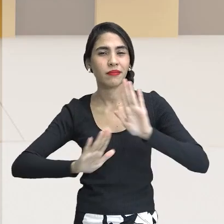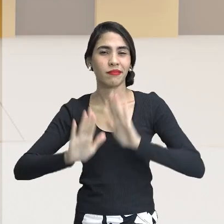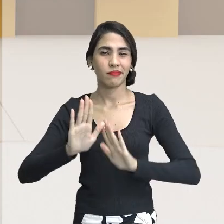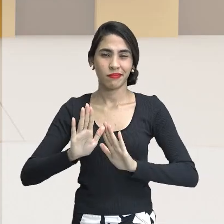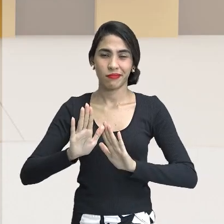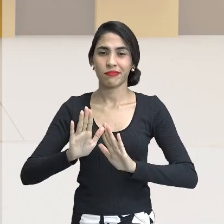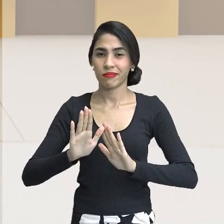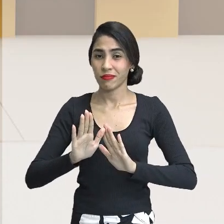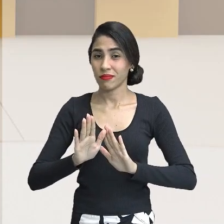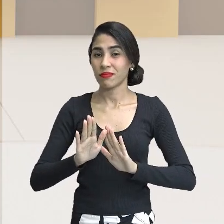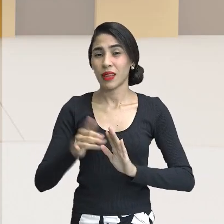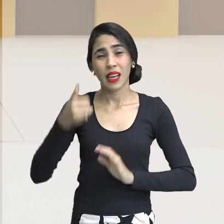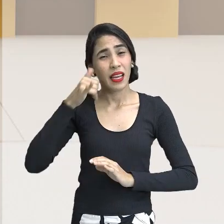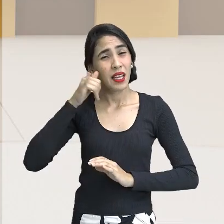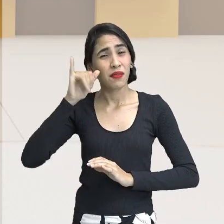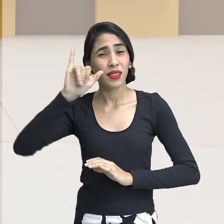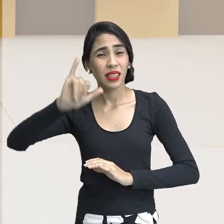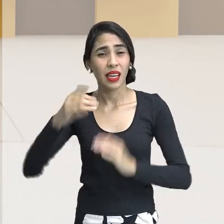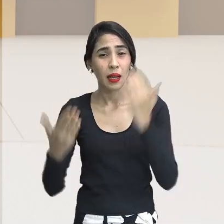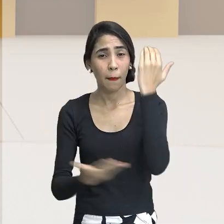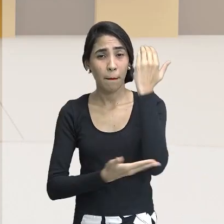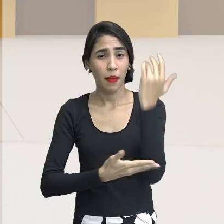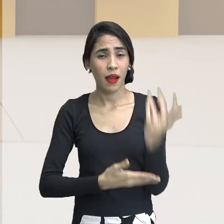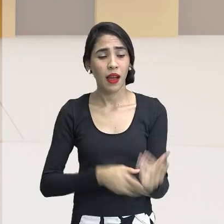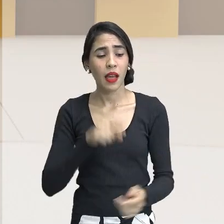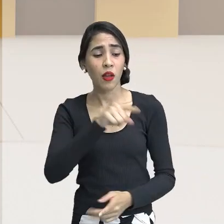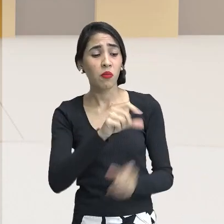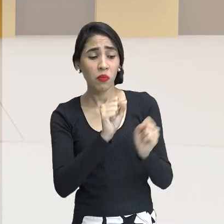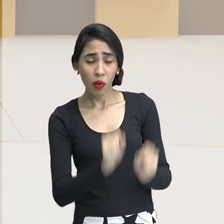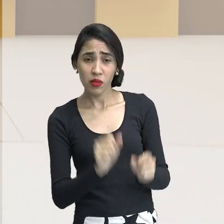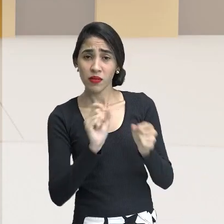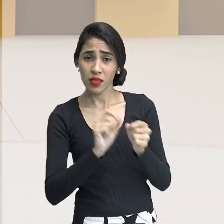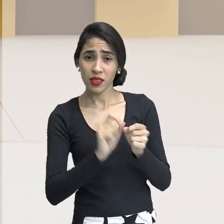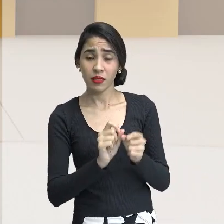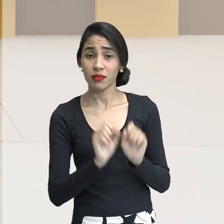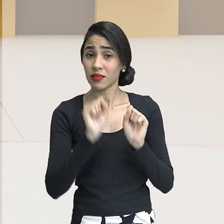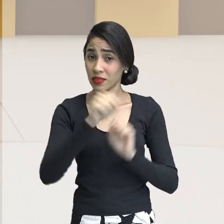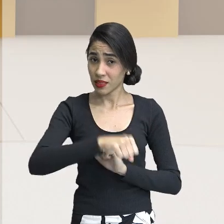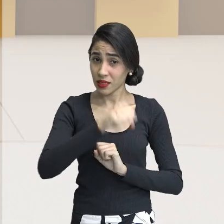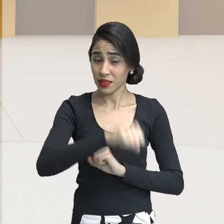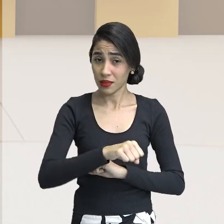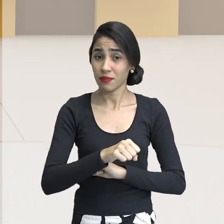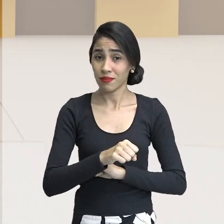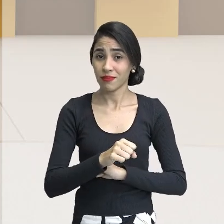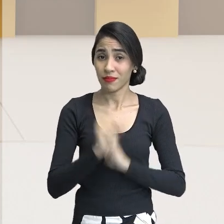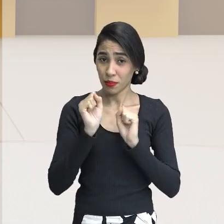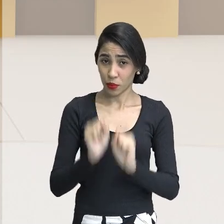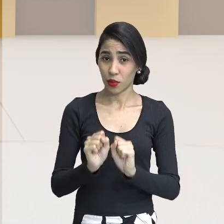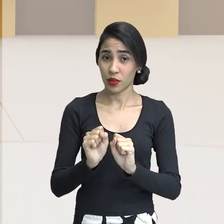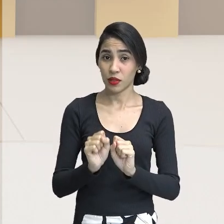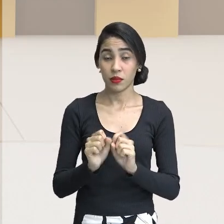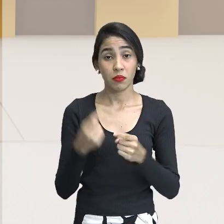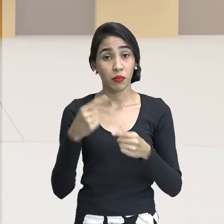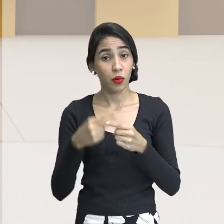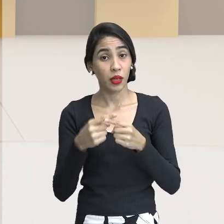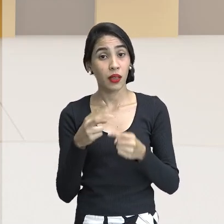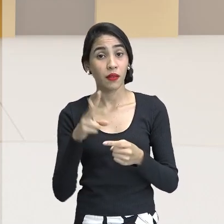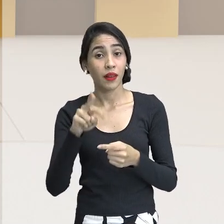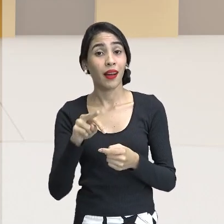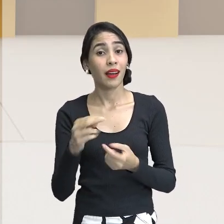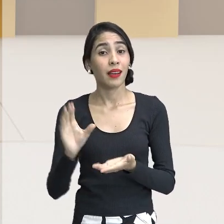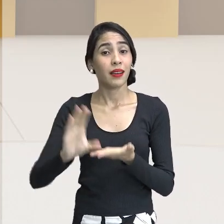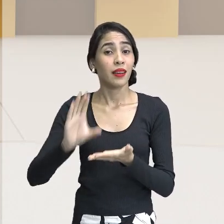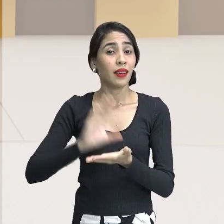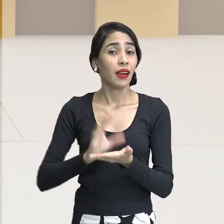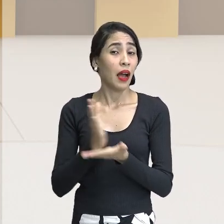não deixarmos desmatar. Ah, mas eu posso fazer isso? Sim, nós podemos, porque isso só vai gerar lucro